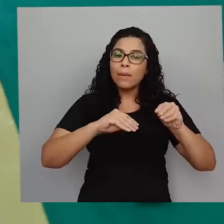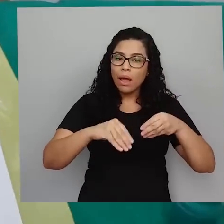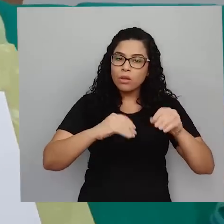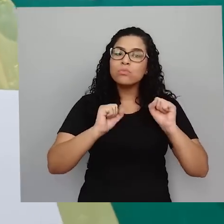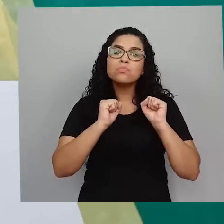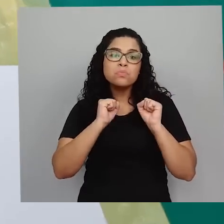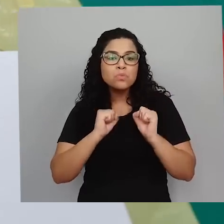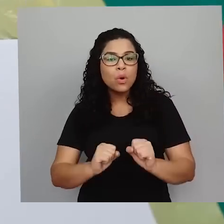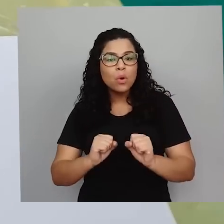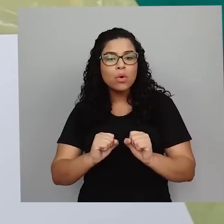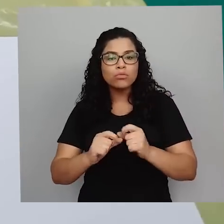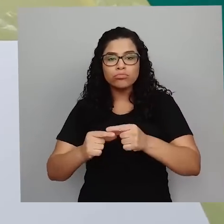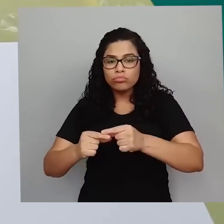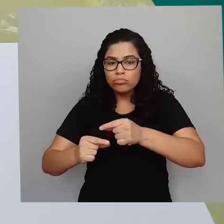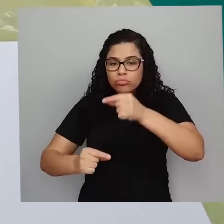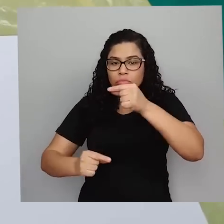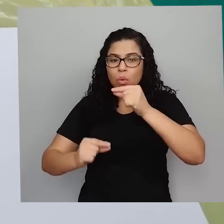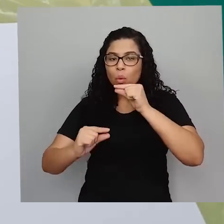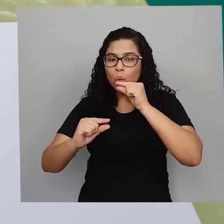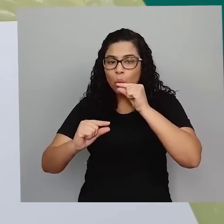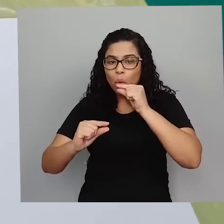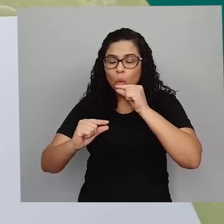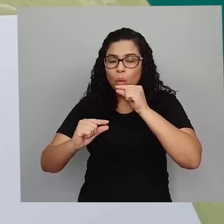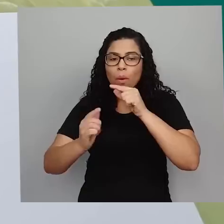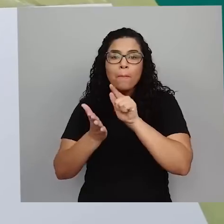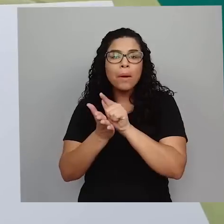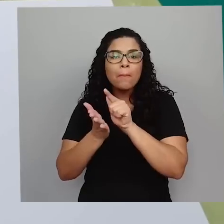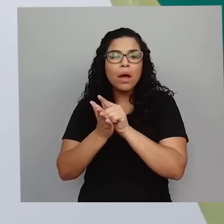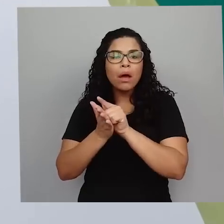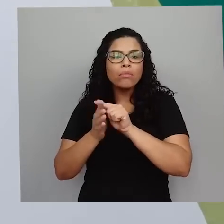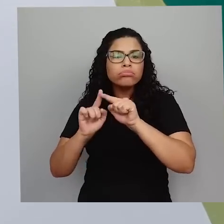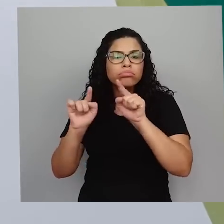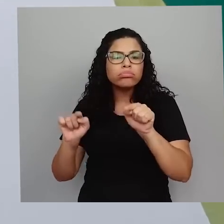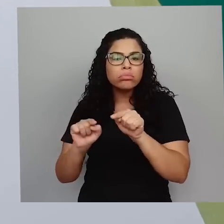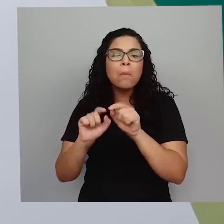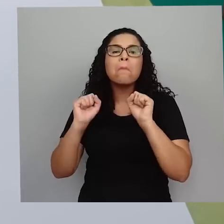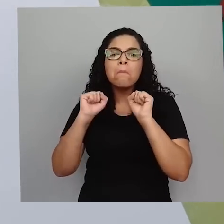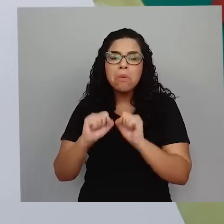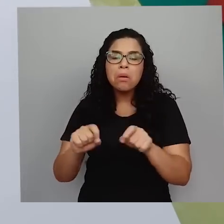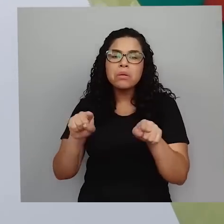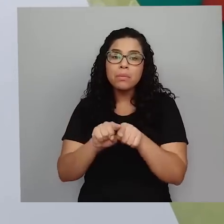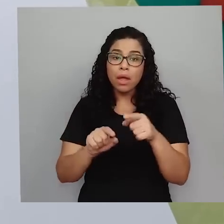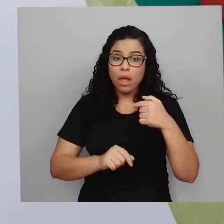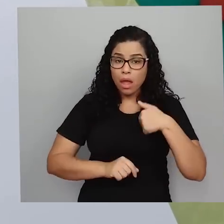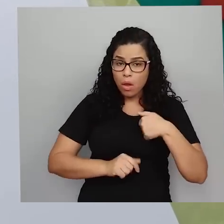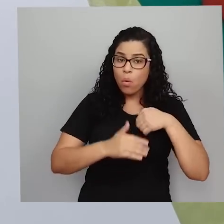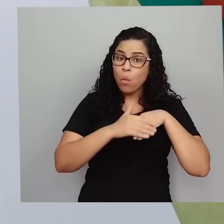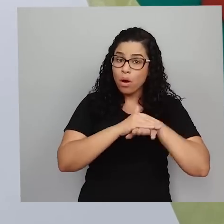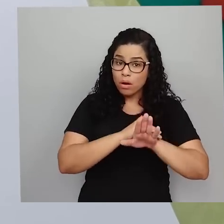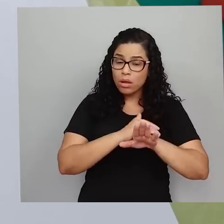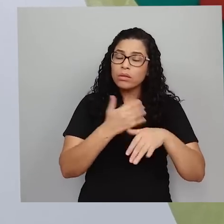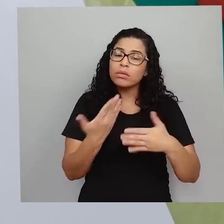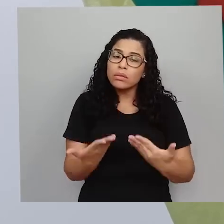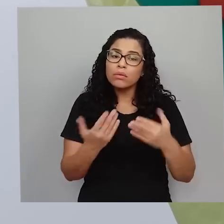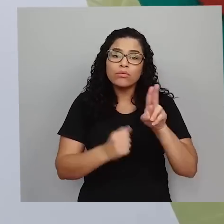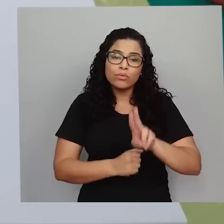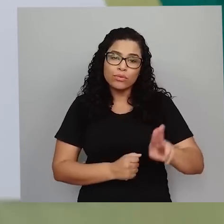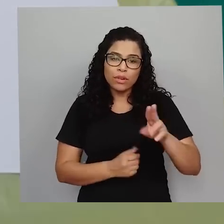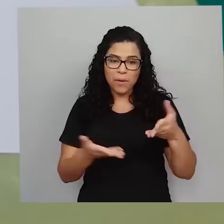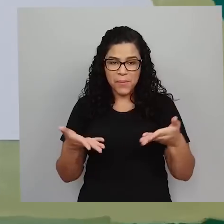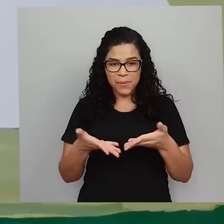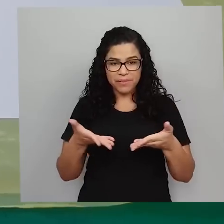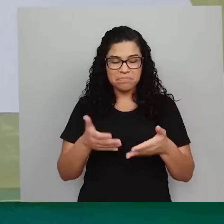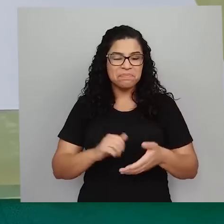canudinho de plástico, pode ser o canudinho biodegradável, aquele de papelão. No meu caso, eu tinha aqui guardado esse de plástico que eu